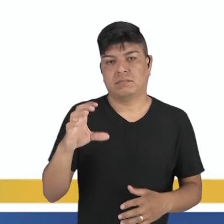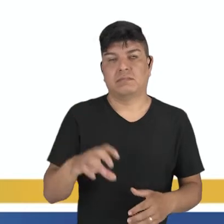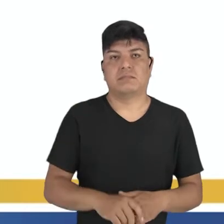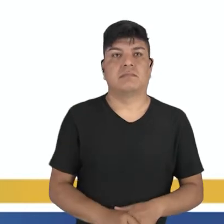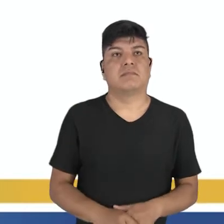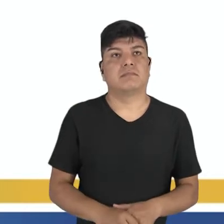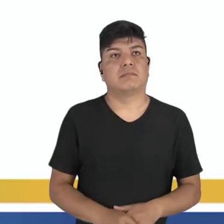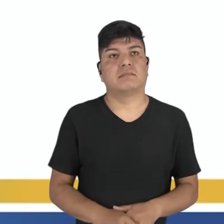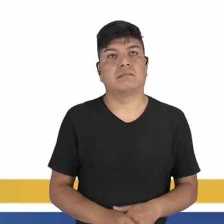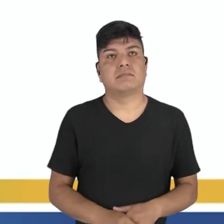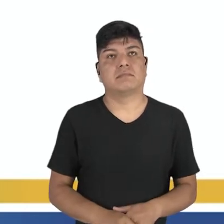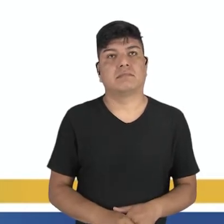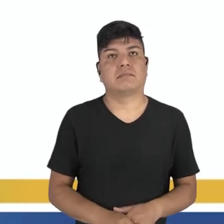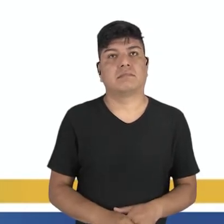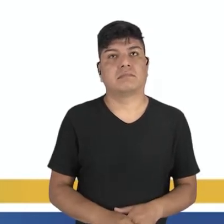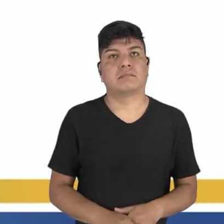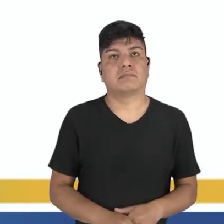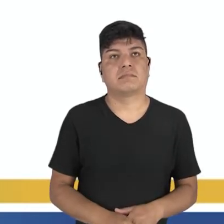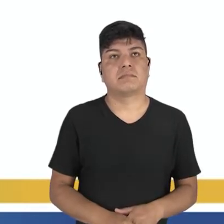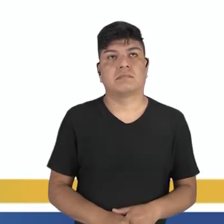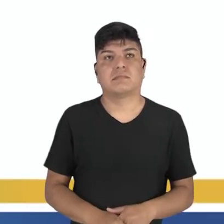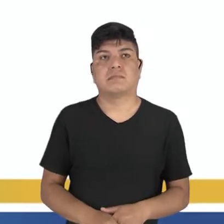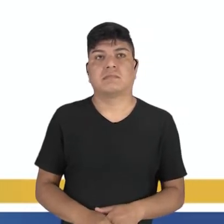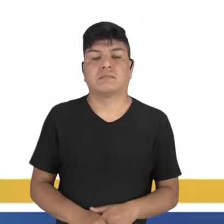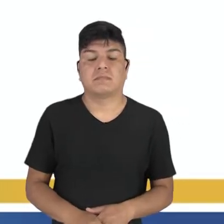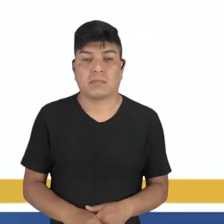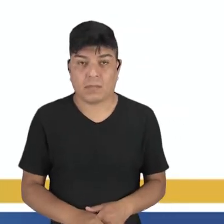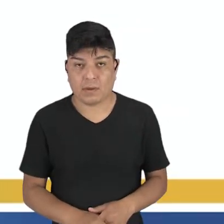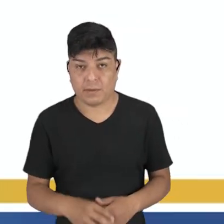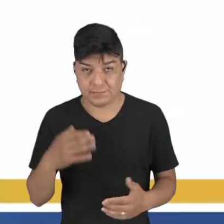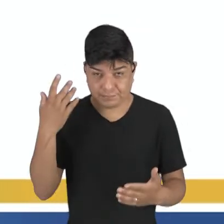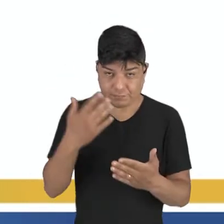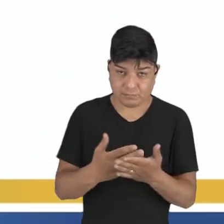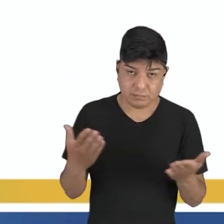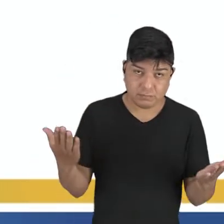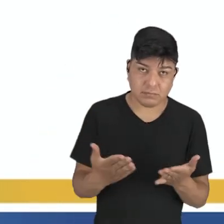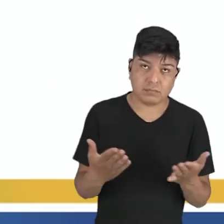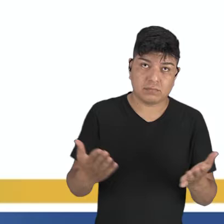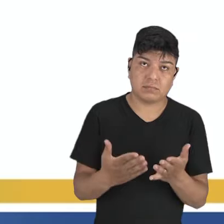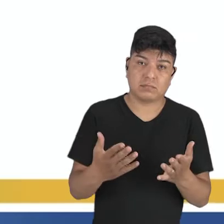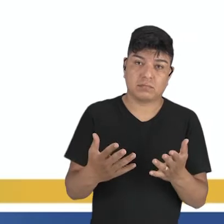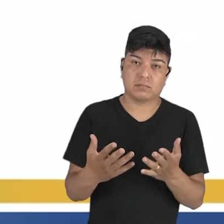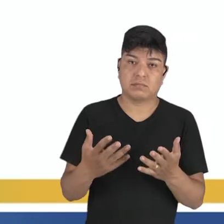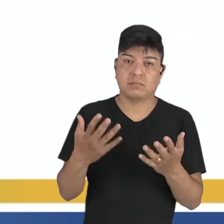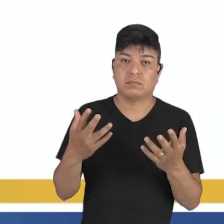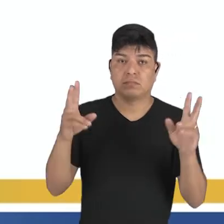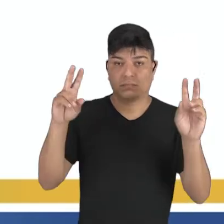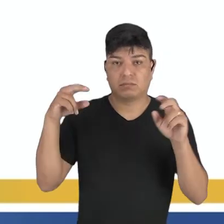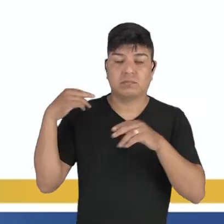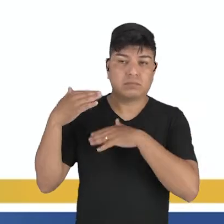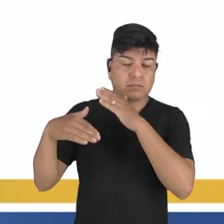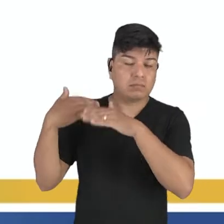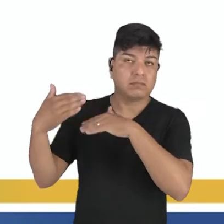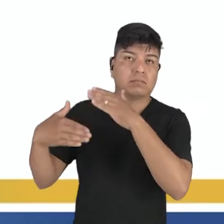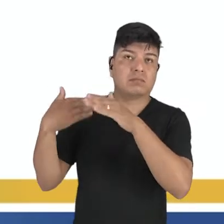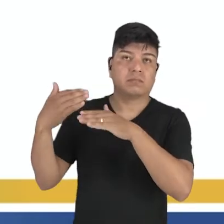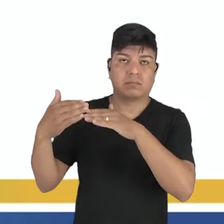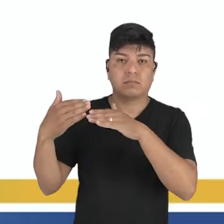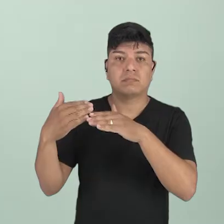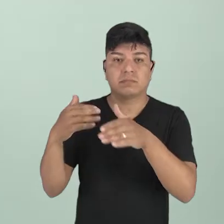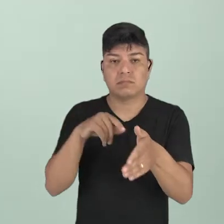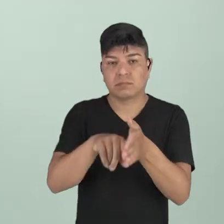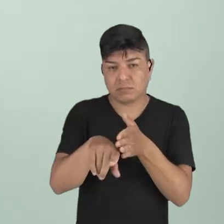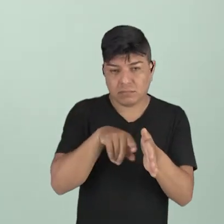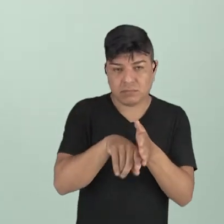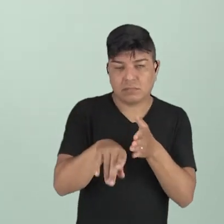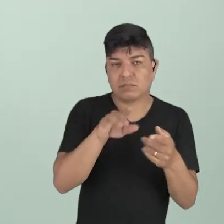científicas. Então, nós falamos aqui até agora da hipótese da evolução, né? Essas questões que eu levantei para vocês, né, são os